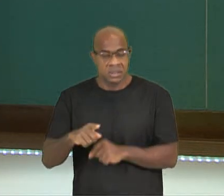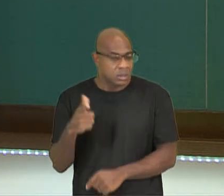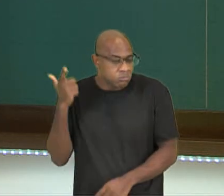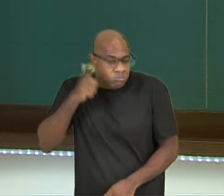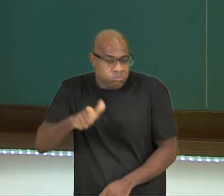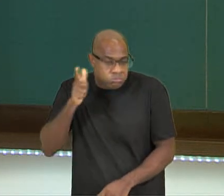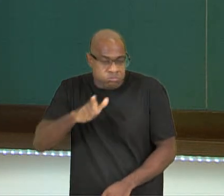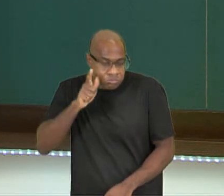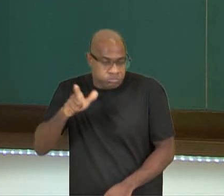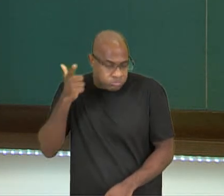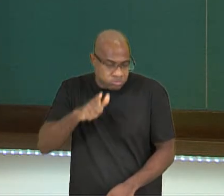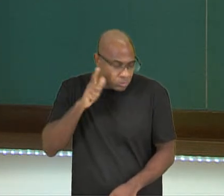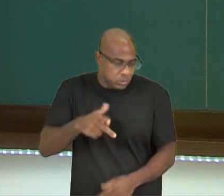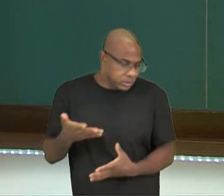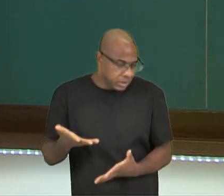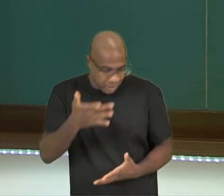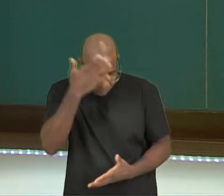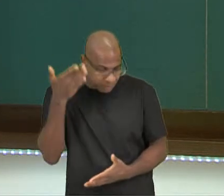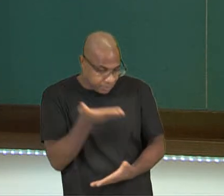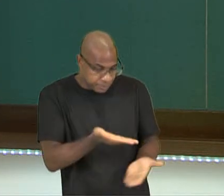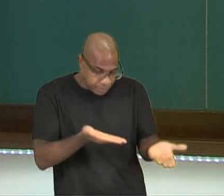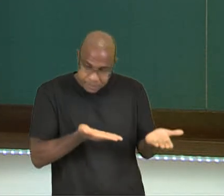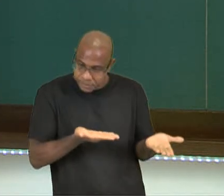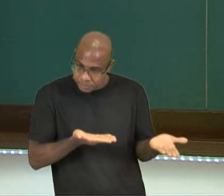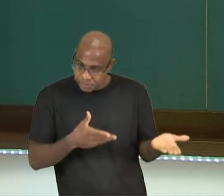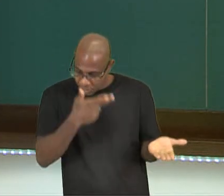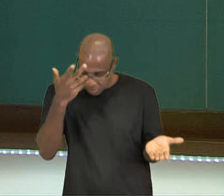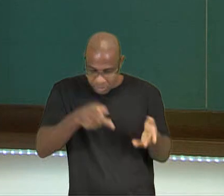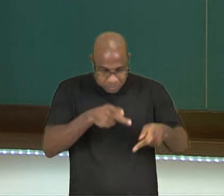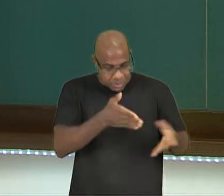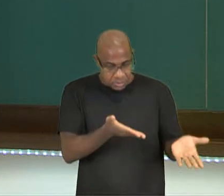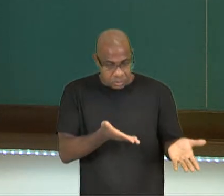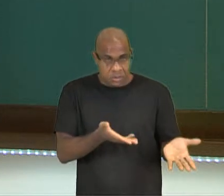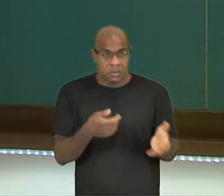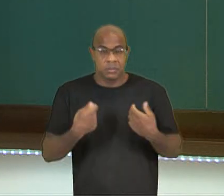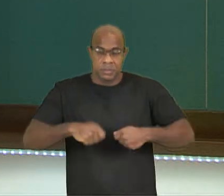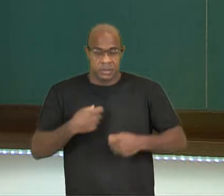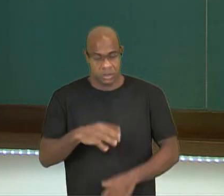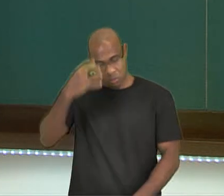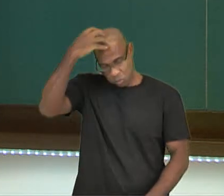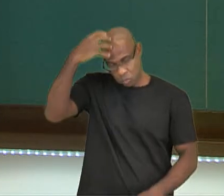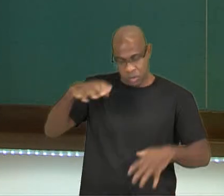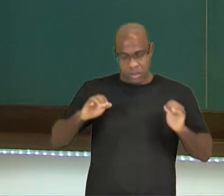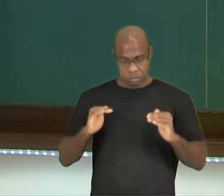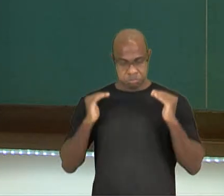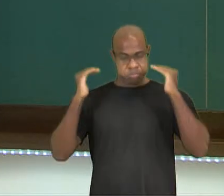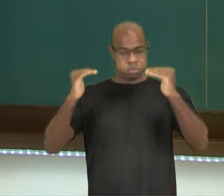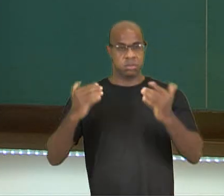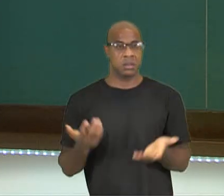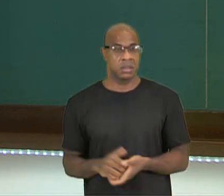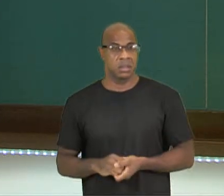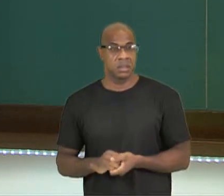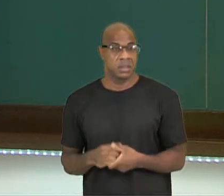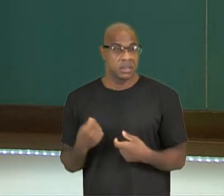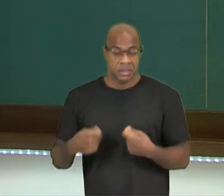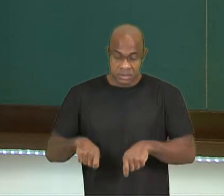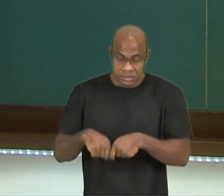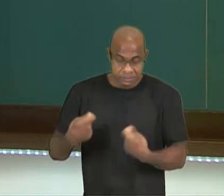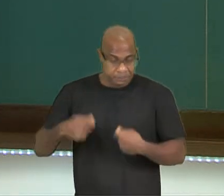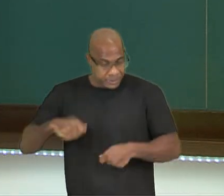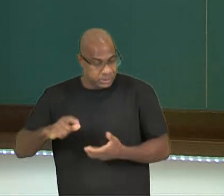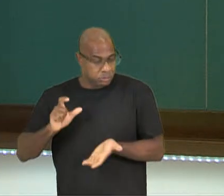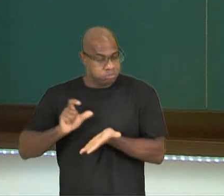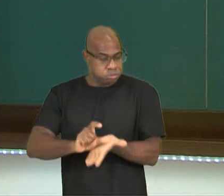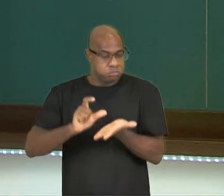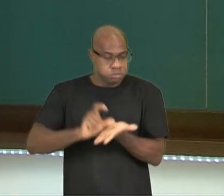né? E investir em arte, está no próprio livro, gente, tem que ser investido em arte. E ele levou a ferro e fogo, até porque tinha